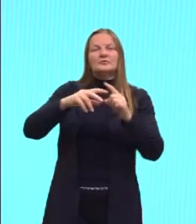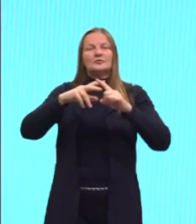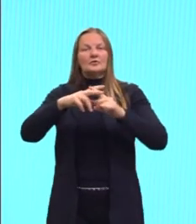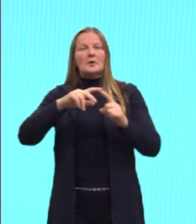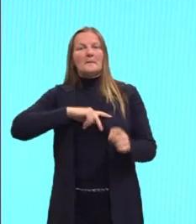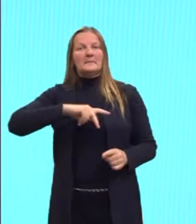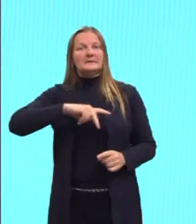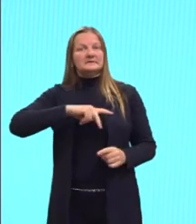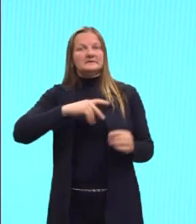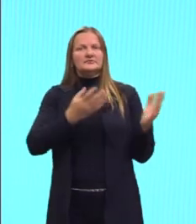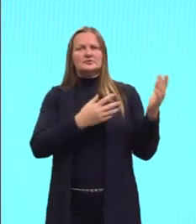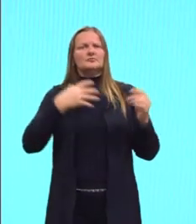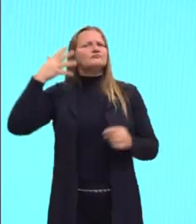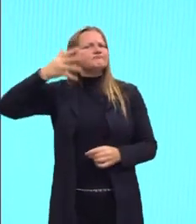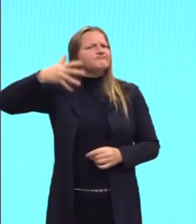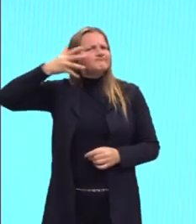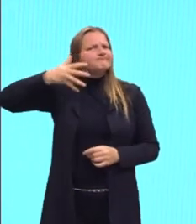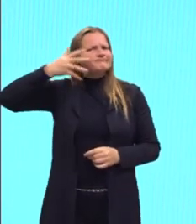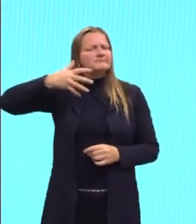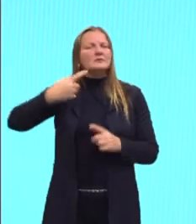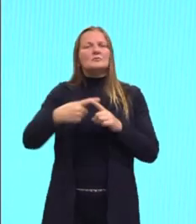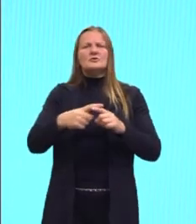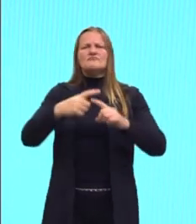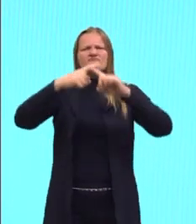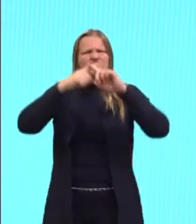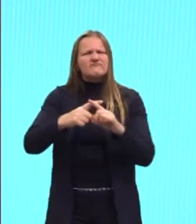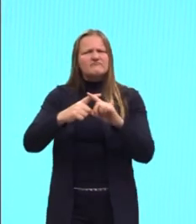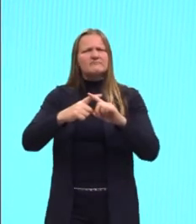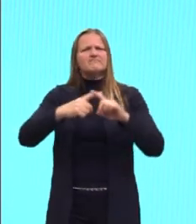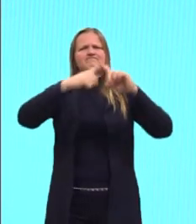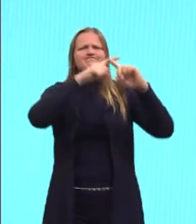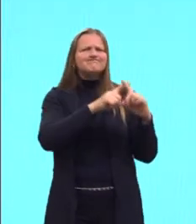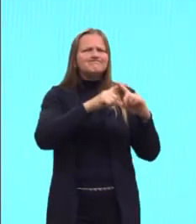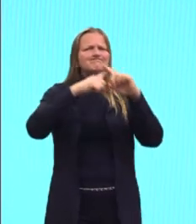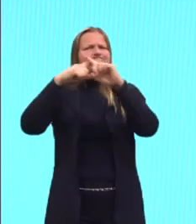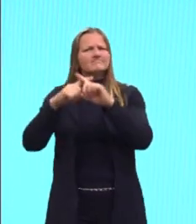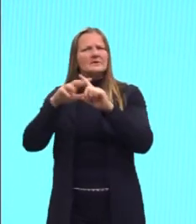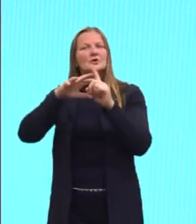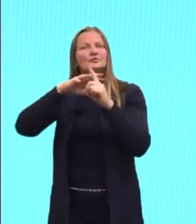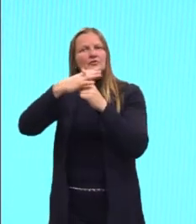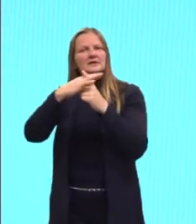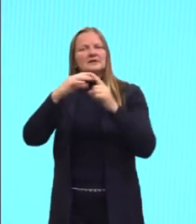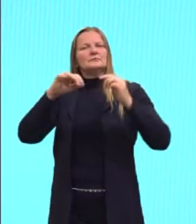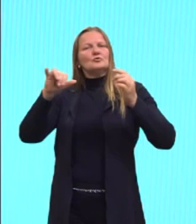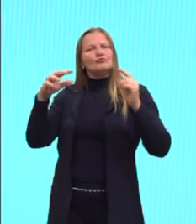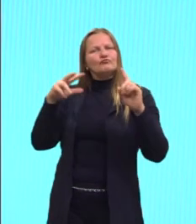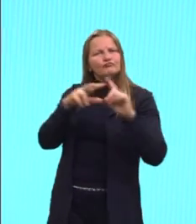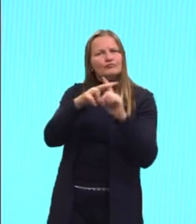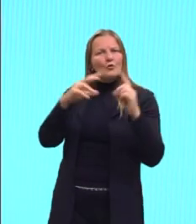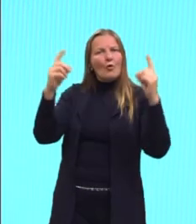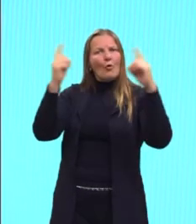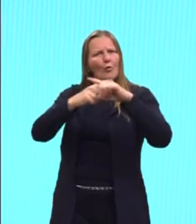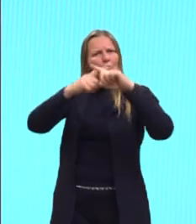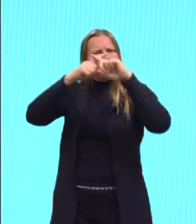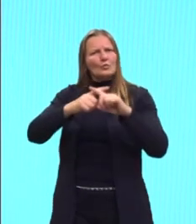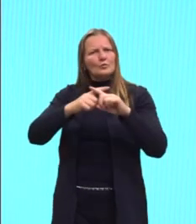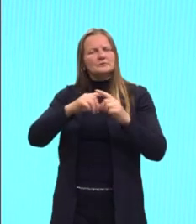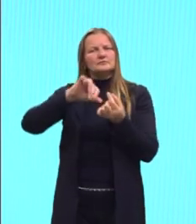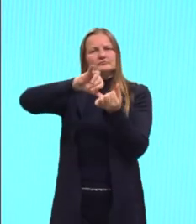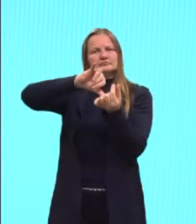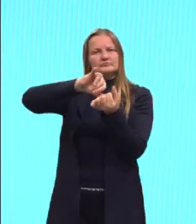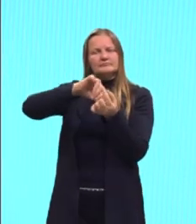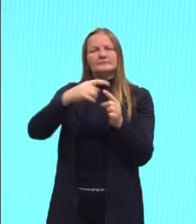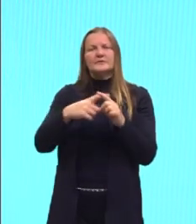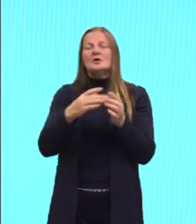presidente termo faz esse discurso dizendo olha Temos que enfrentar e aí então a gente vai fazer isso tá E aí